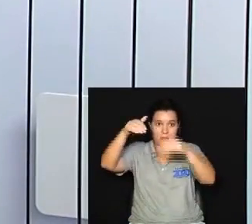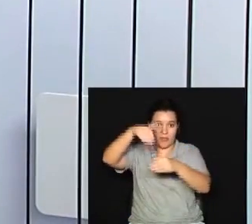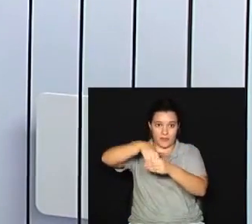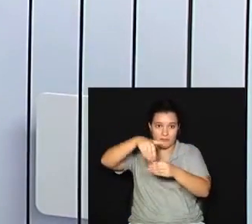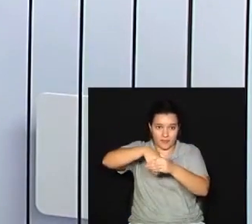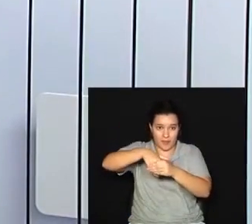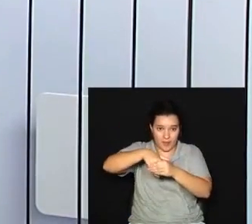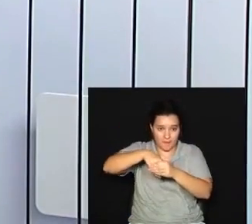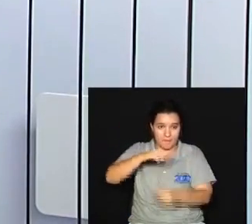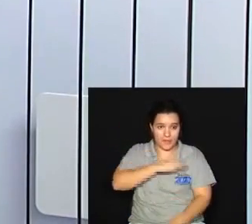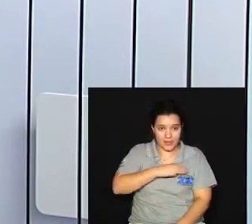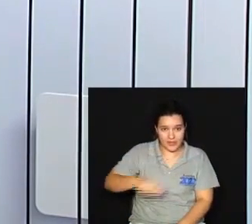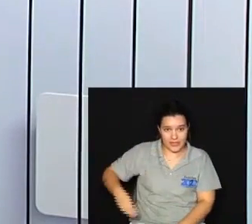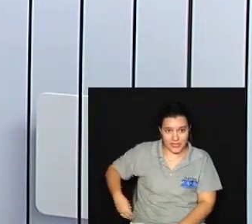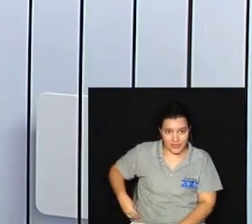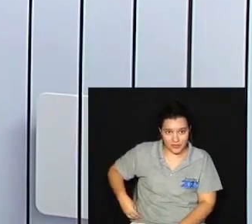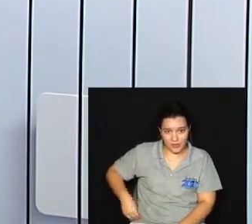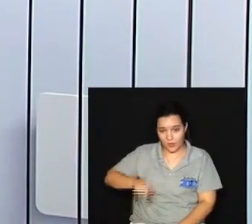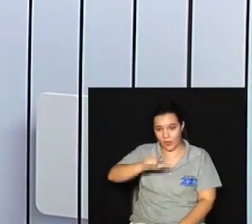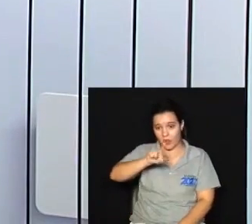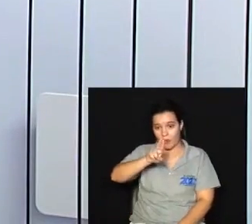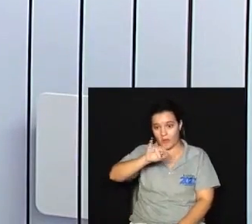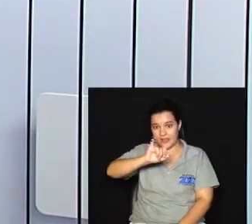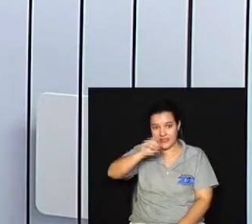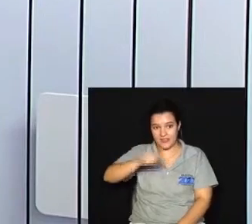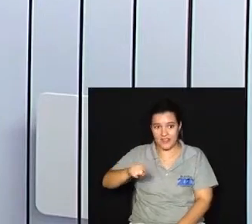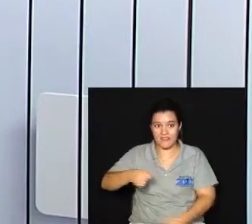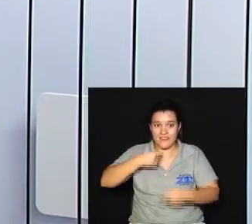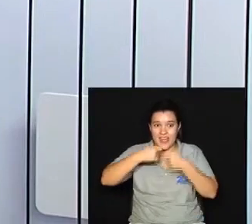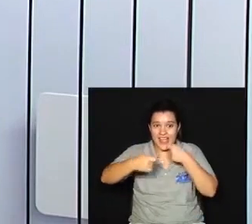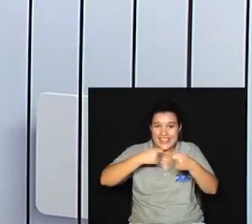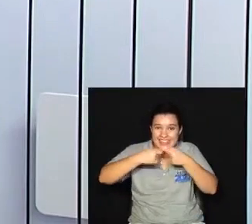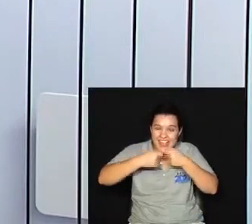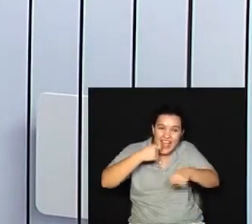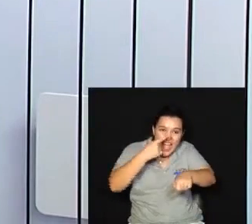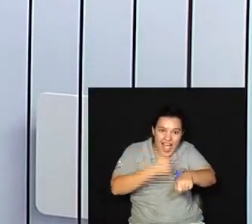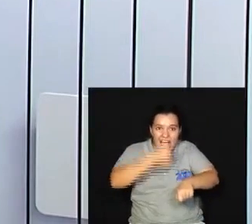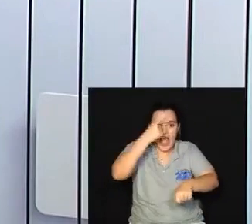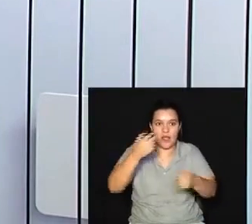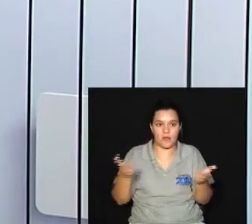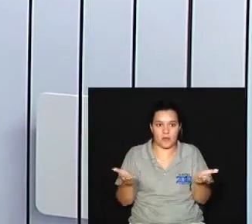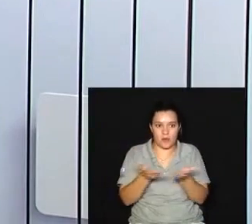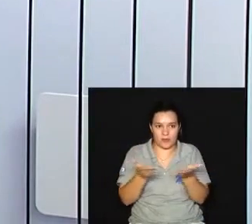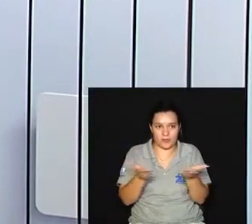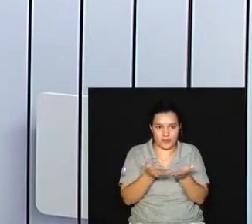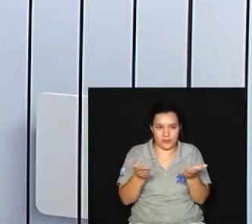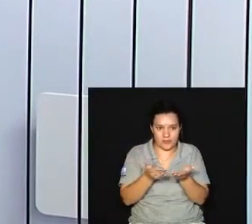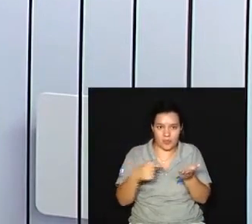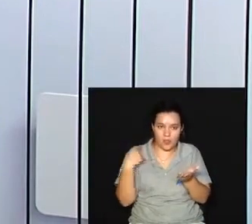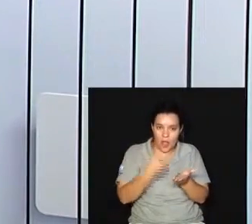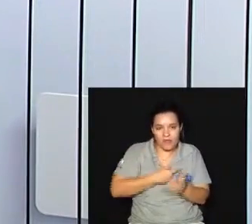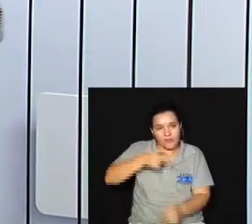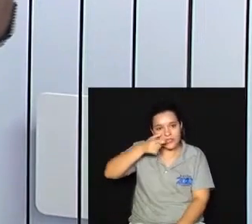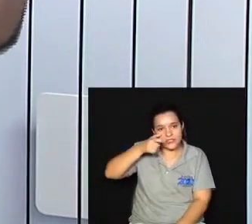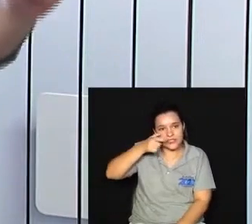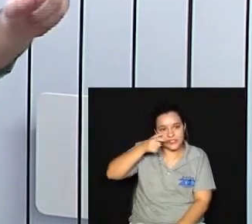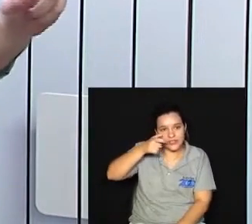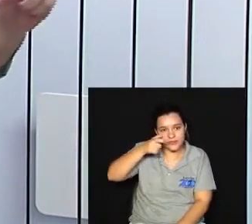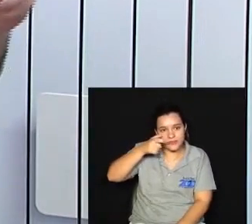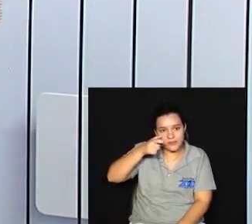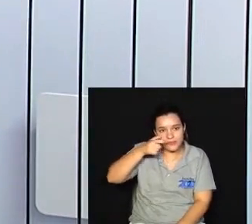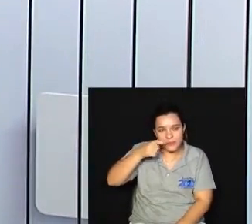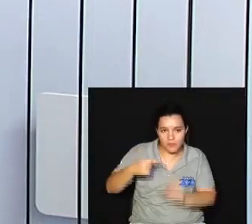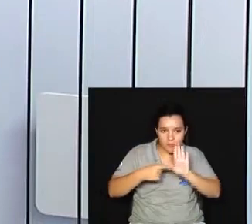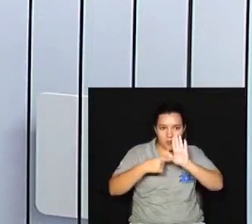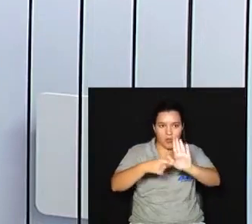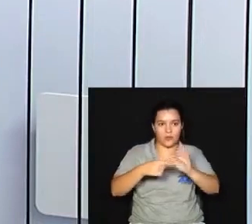ministro Luiz Roberto Barroso, vai dar uma entrevista coletiva neste exato momento que nós vamos acompanhar. Então, nós vamos direto para